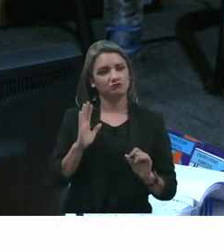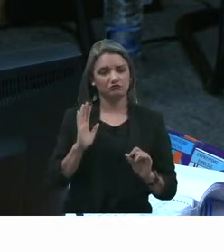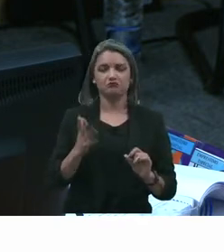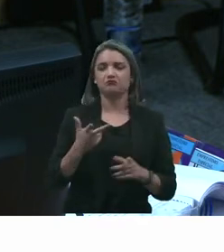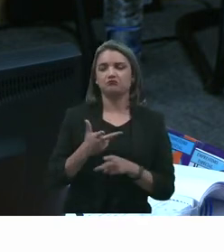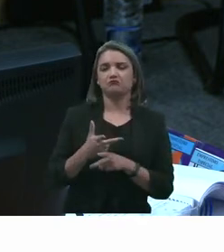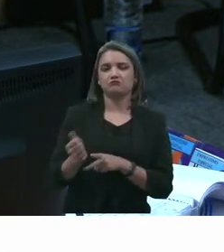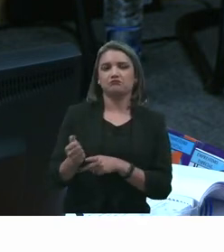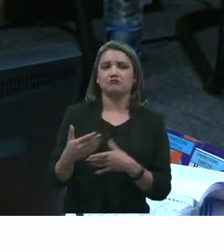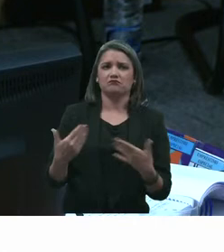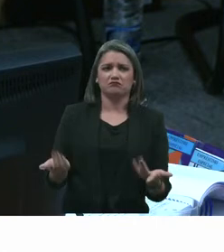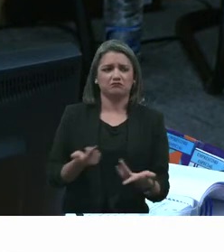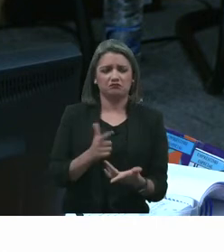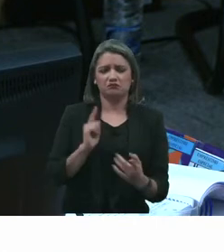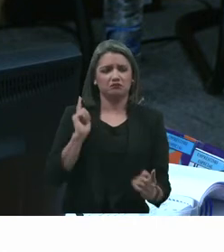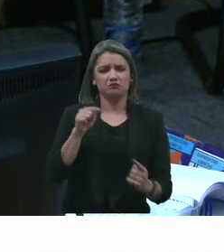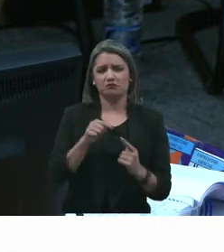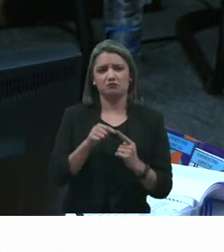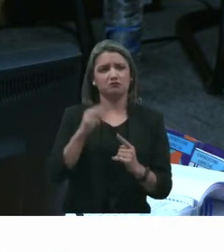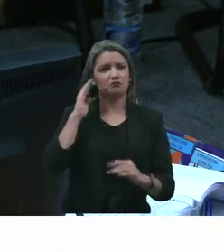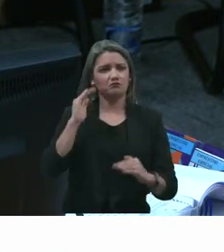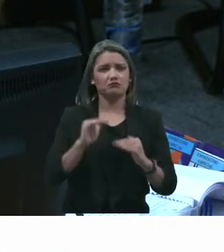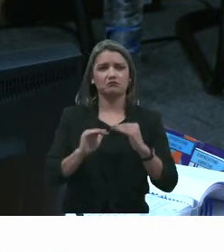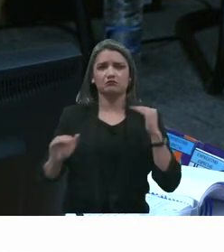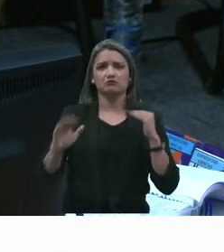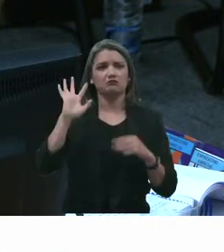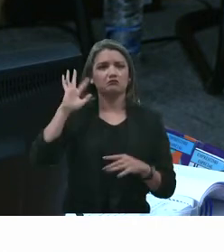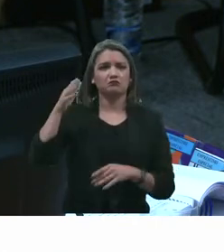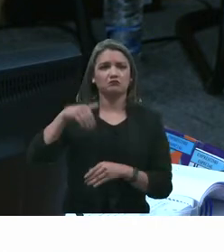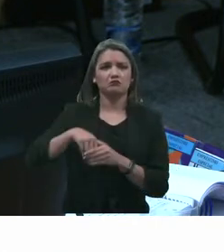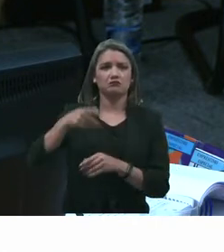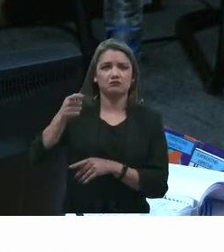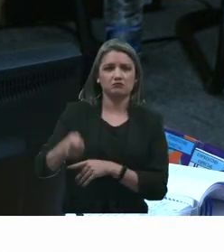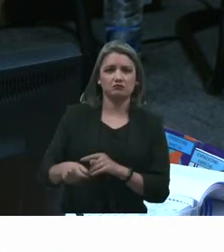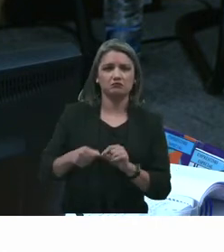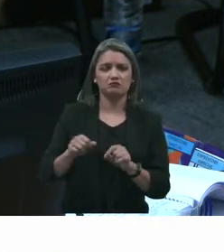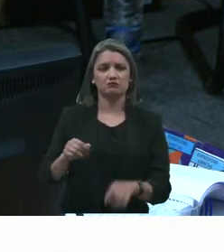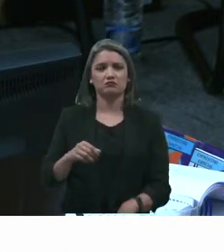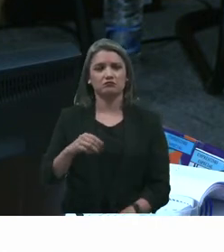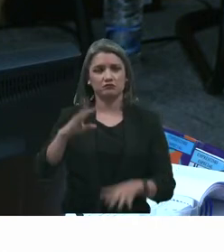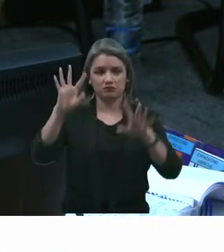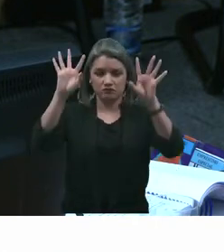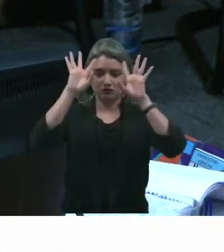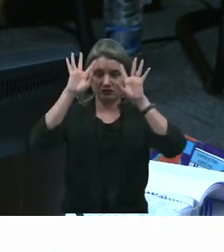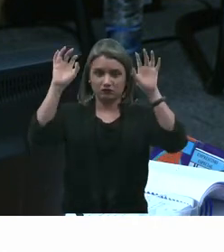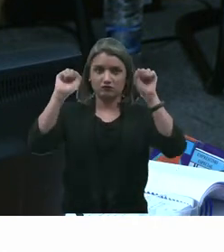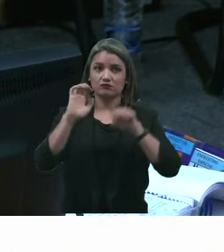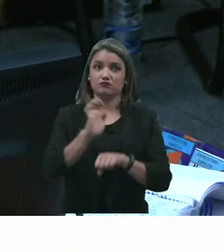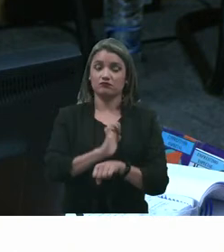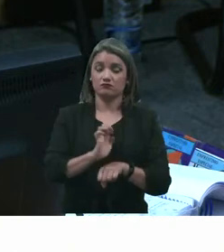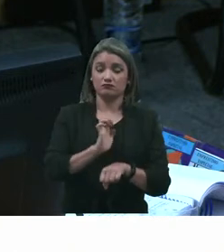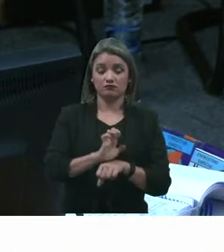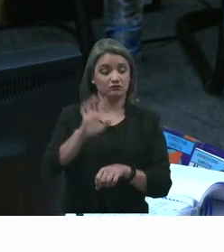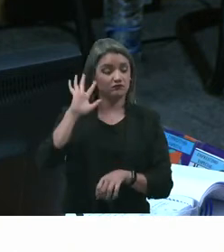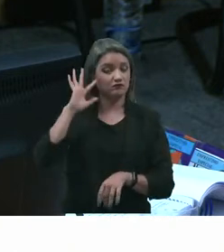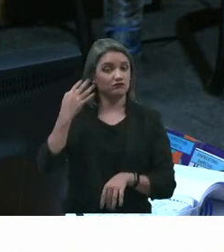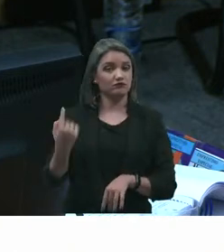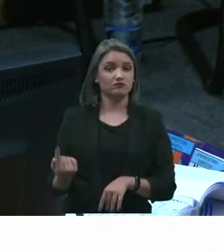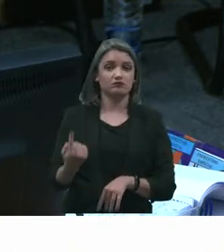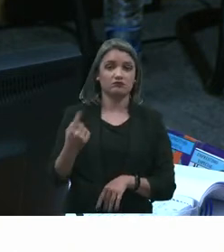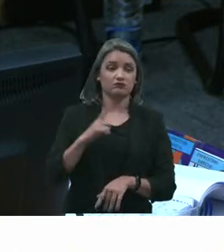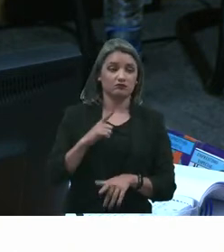vejo razões para discordar da conclusão do acórdão prolatado pelo Tribunal Estadual. A decisão monocrática,